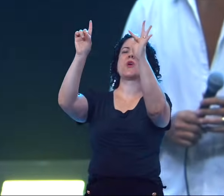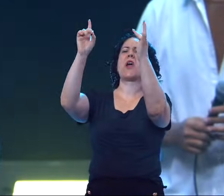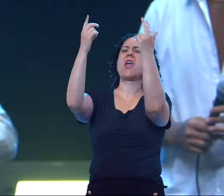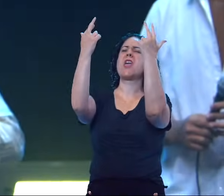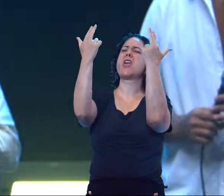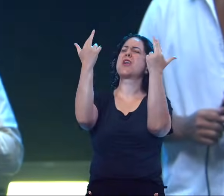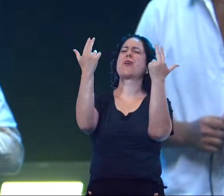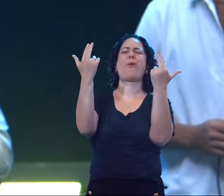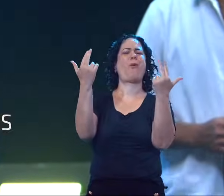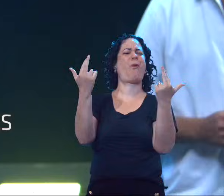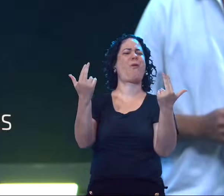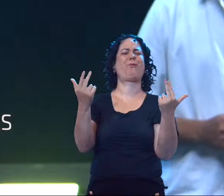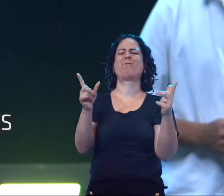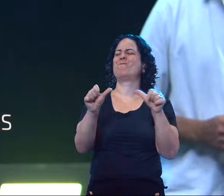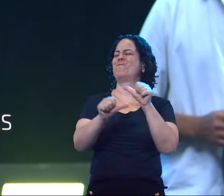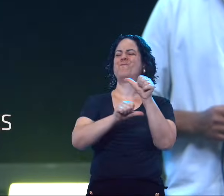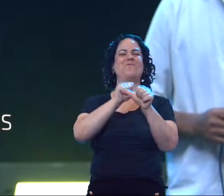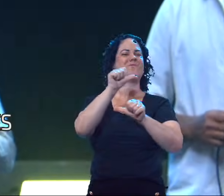de ser.